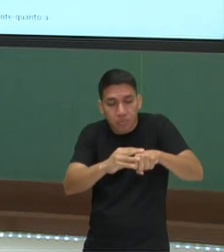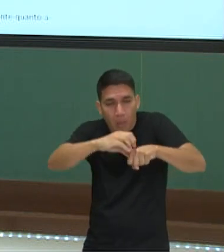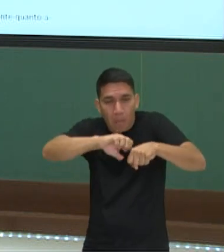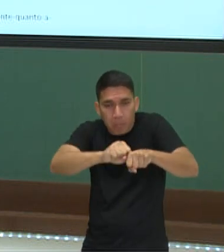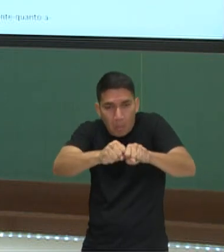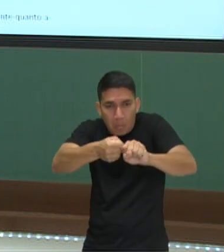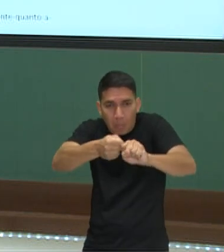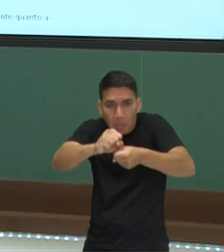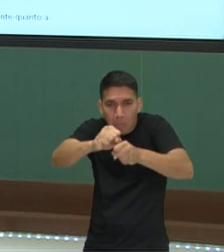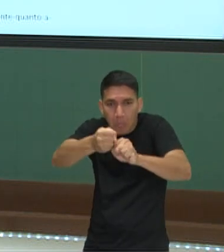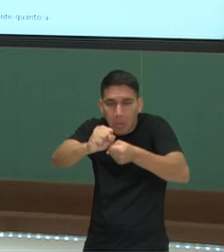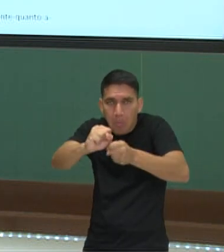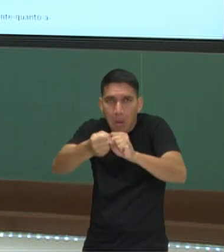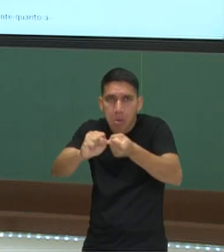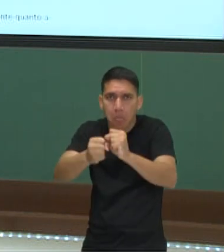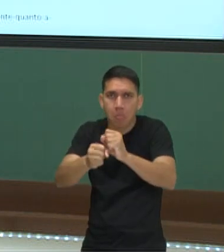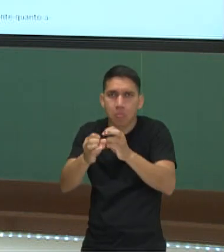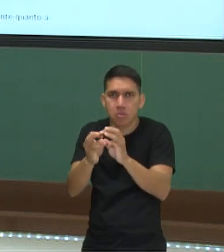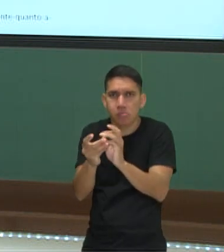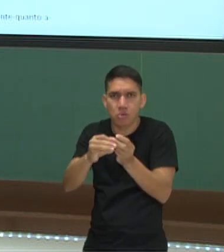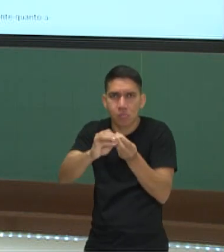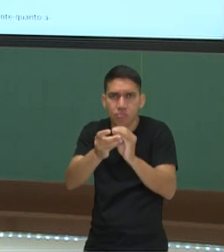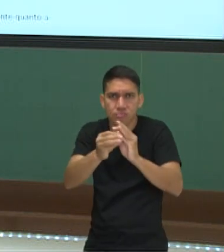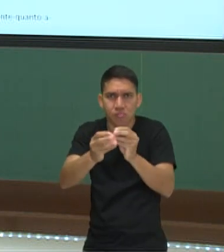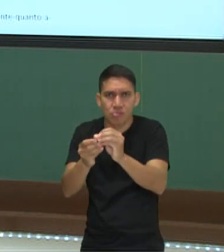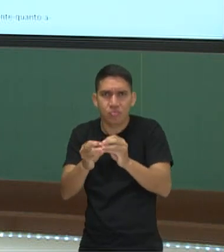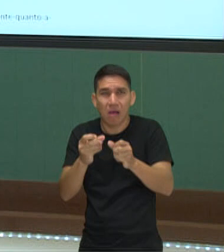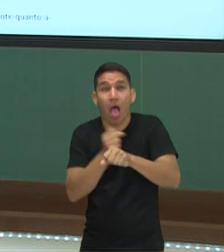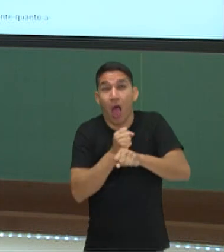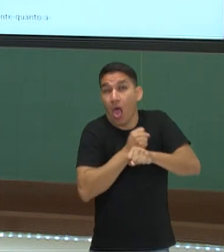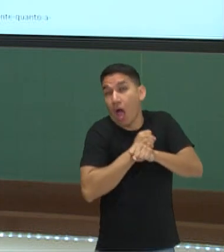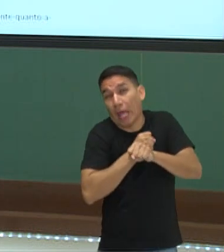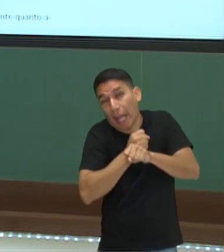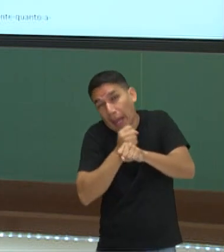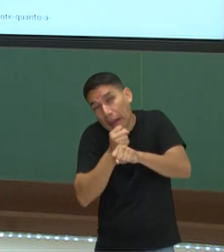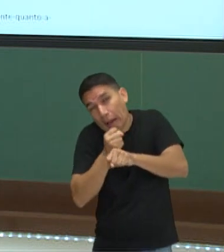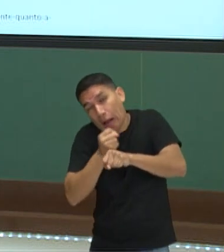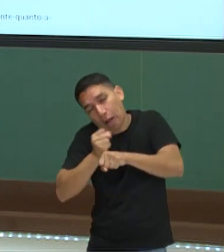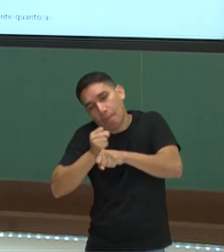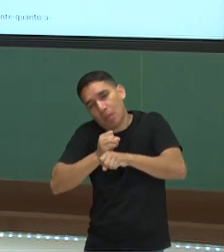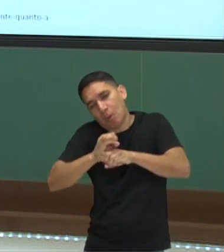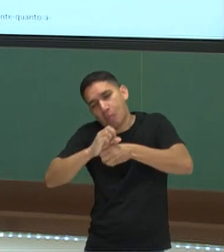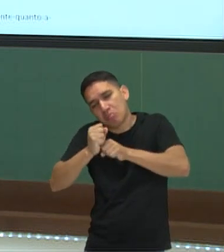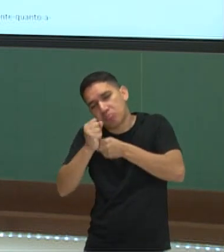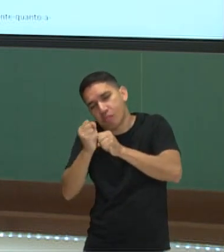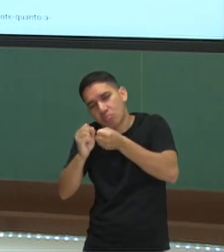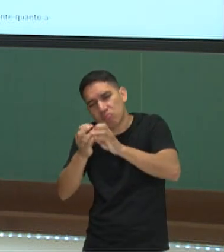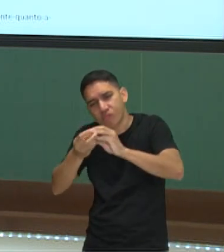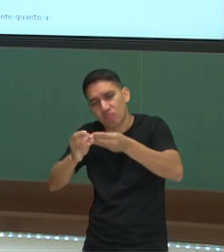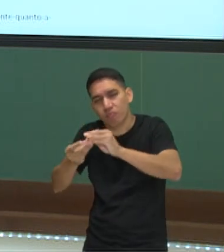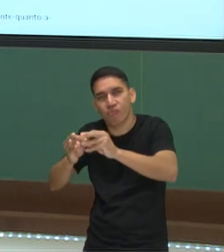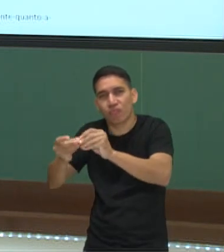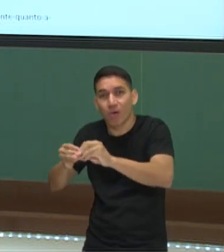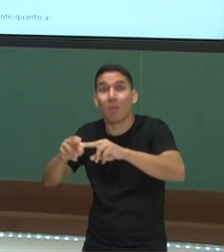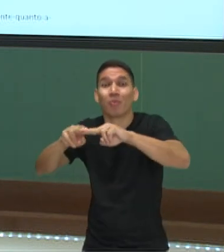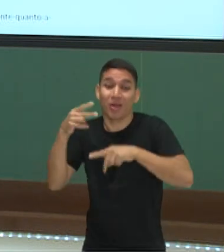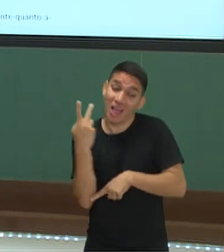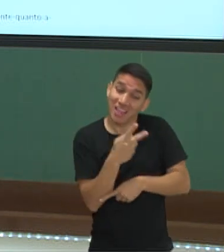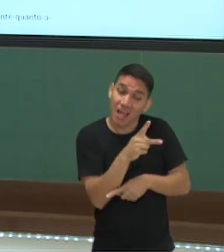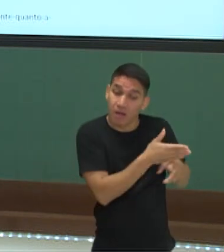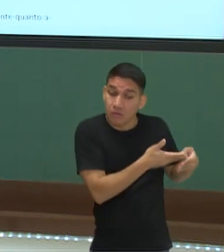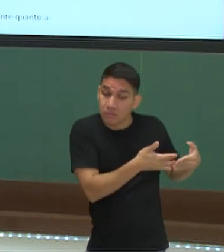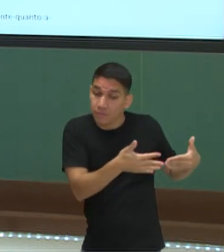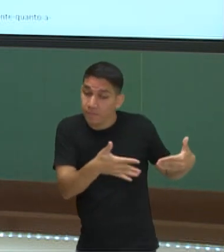rocha vai se fragmentando, vai se quebrando, formando o solo. Então, a velocidade que